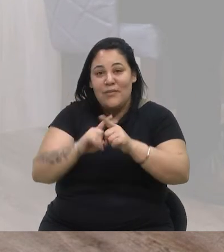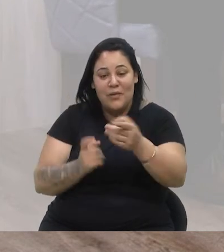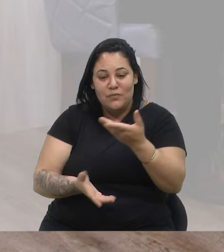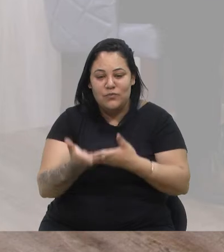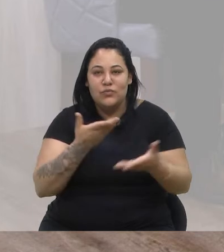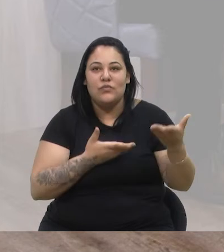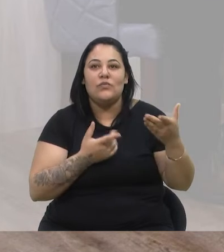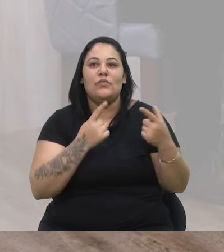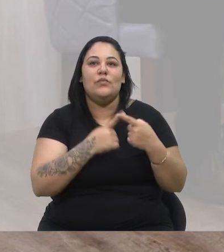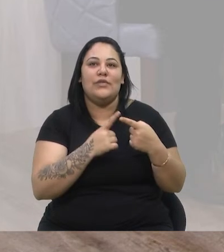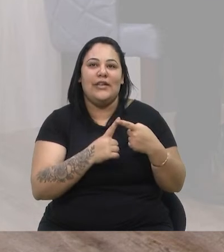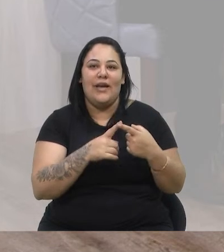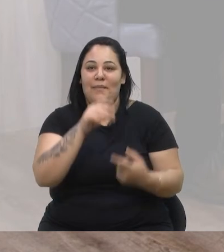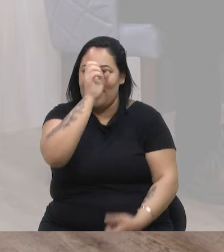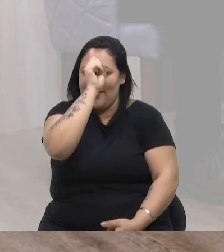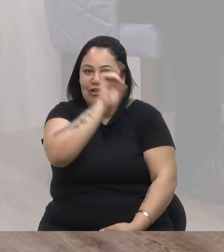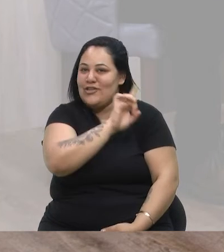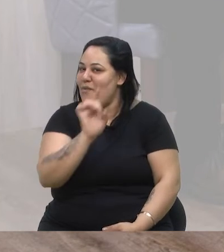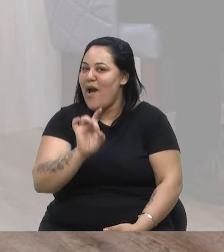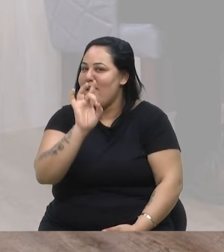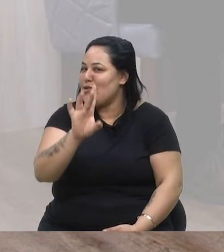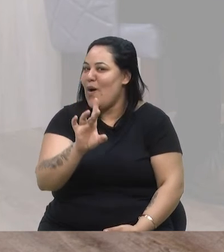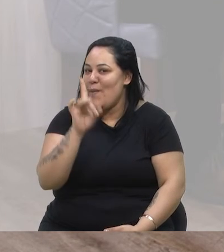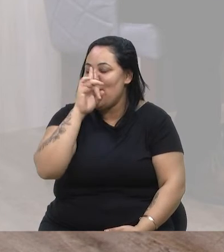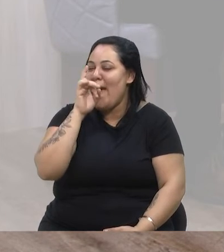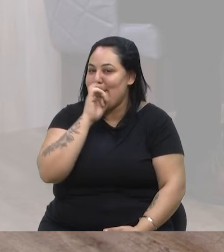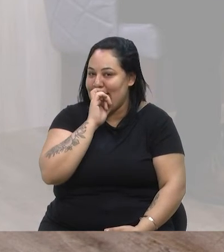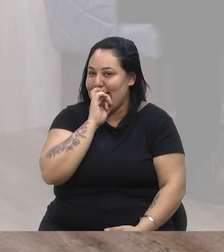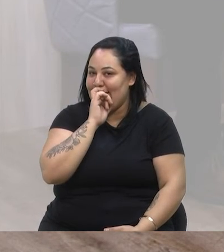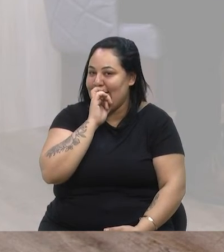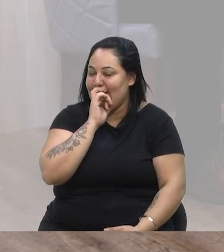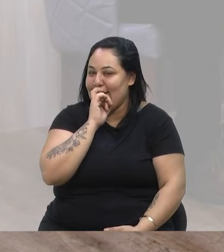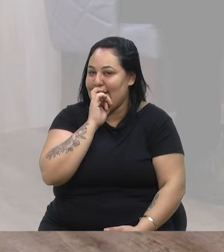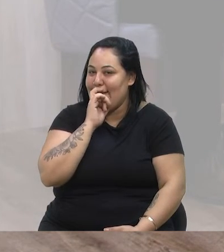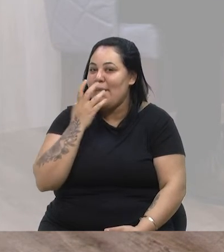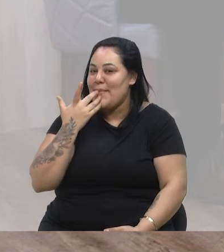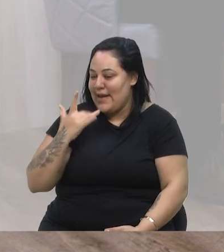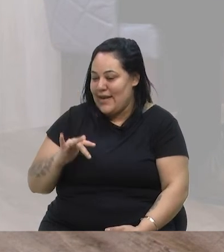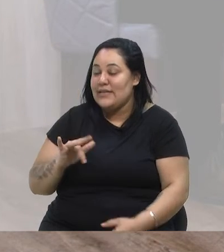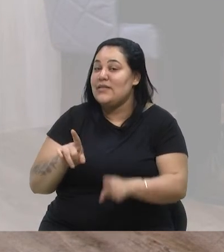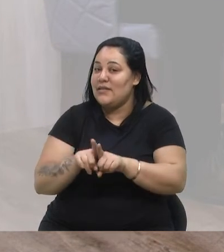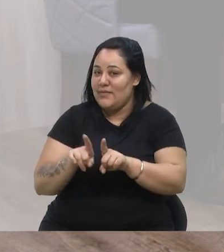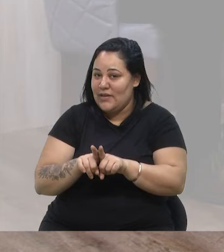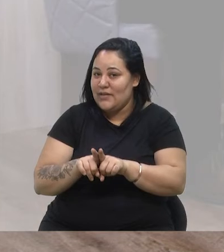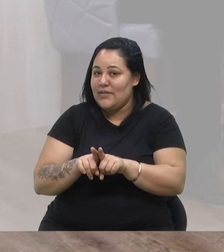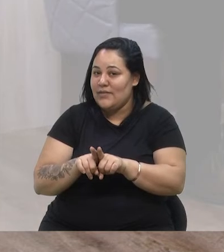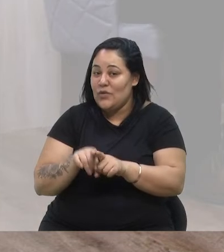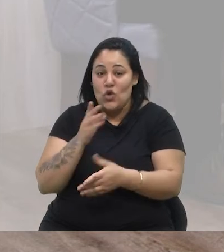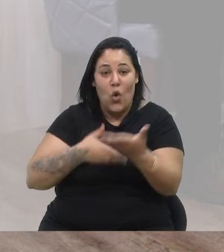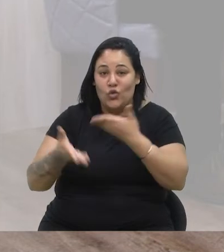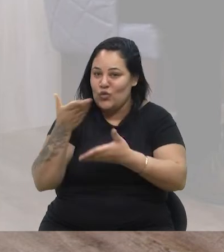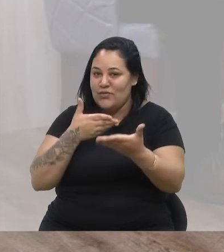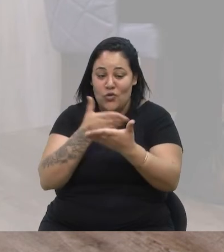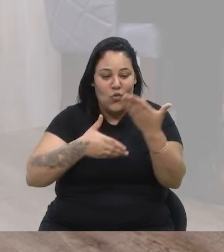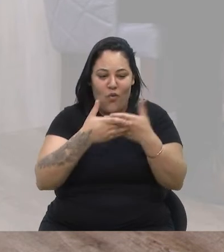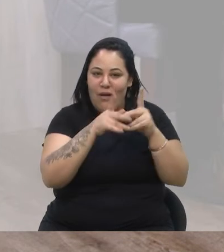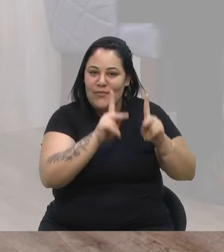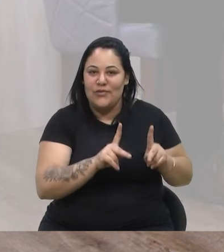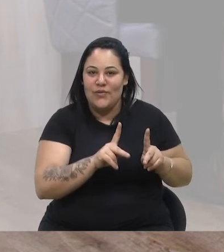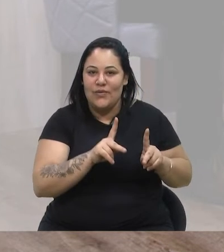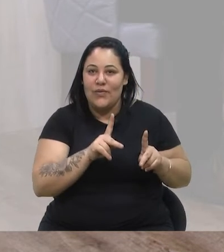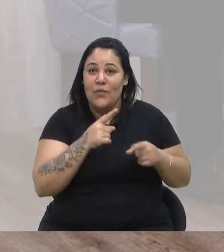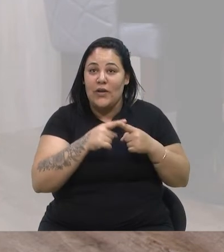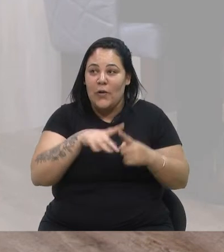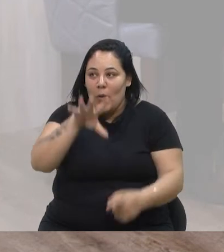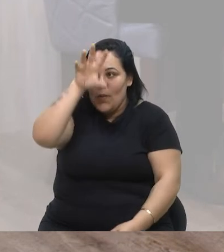a narrativa para eles escutarem, ficam escutando e depois relatam pedaços. Ai, a Pátia levou ela para não sei aonde, o Puma fez